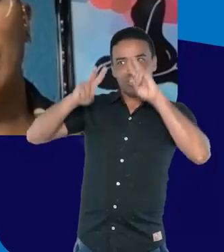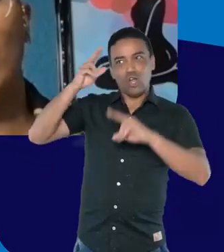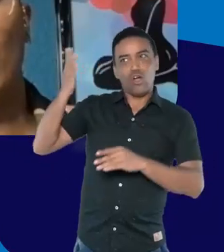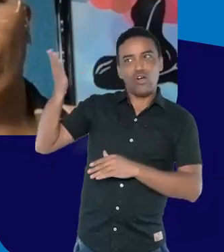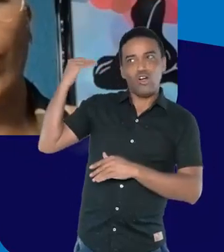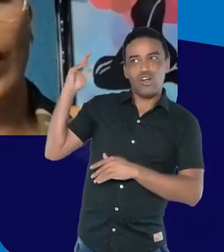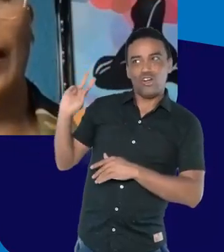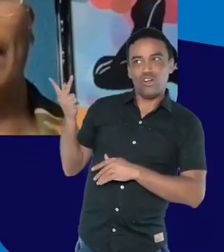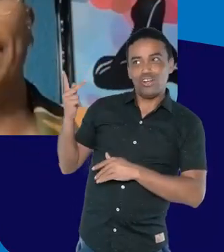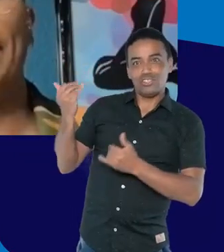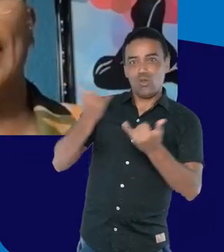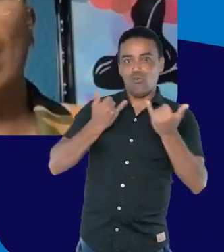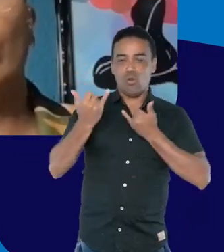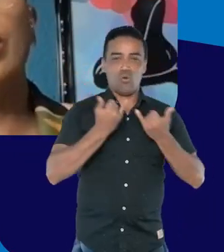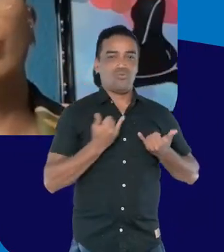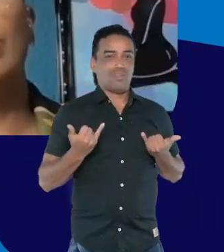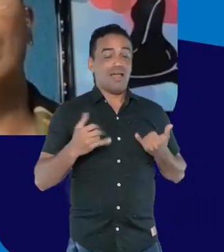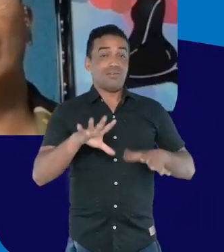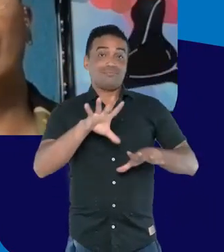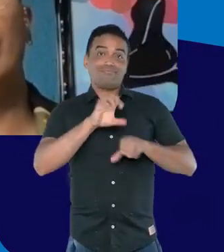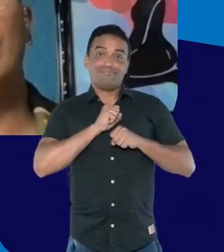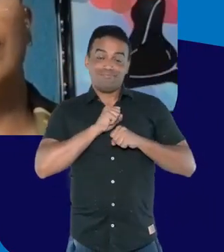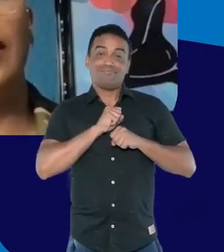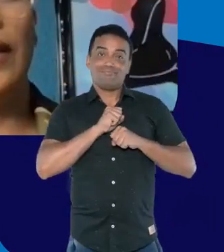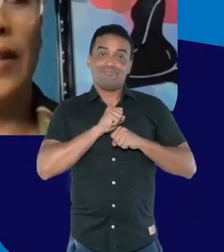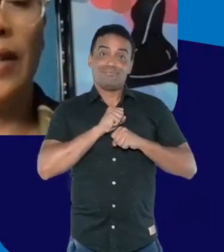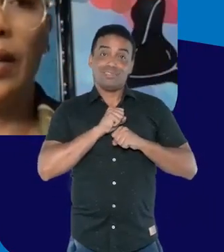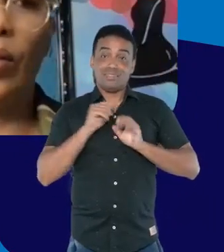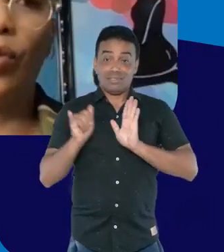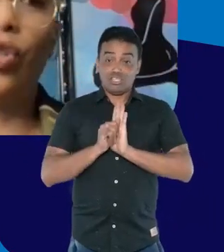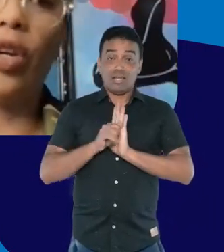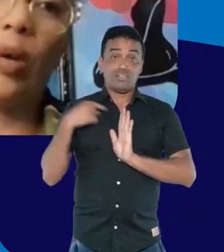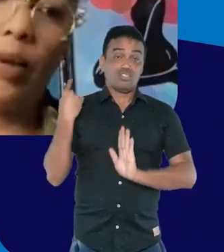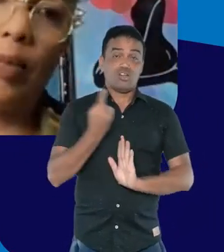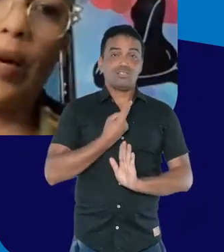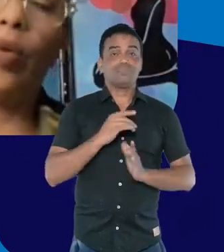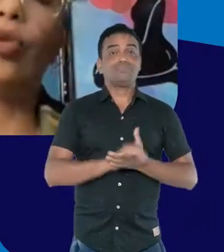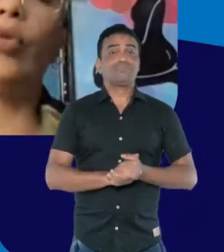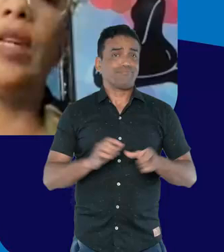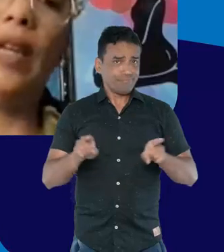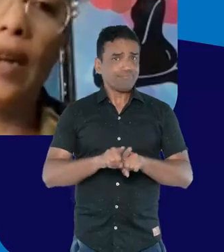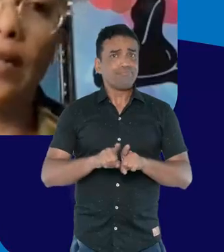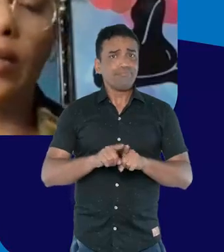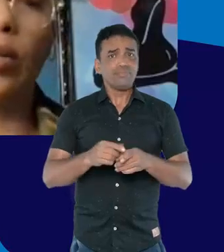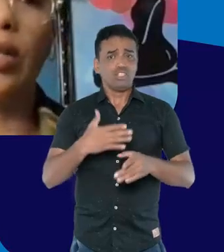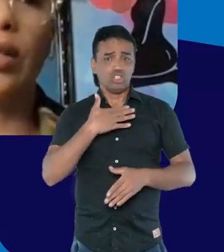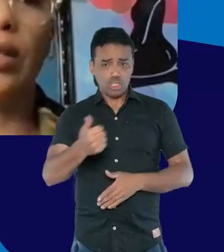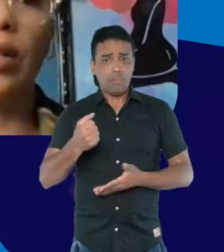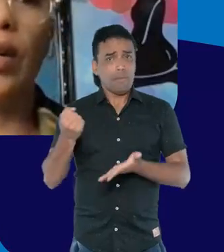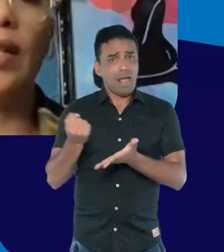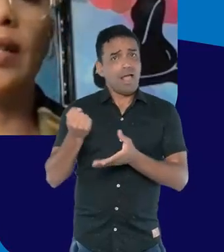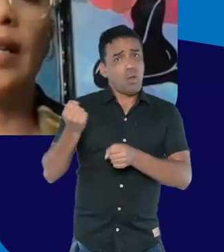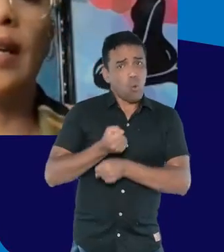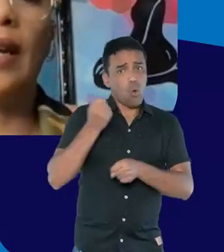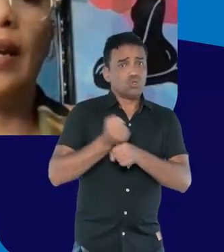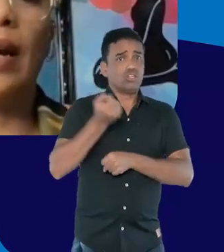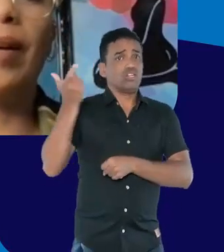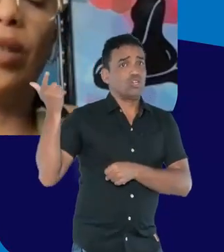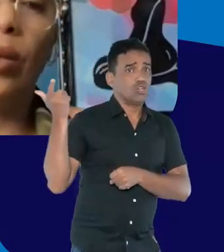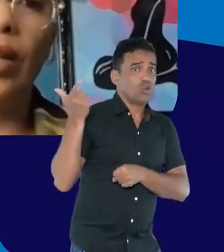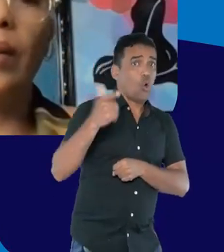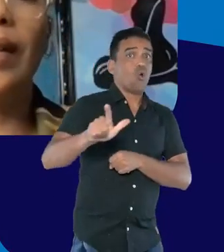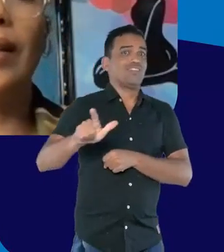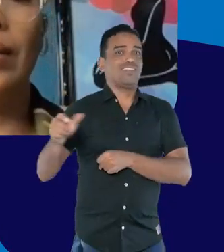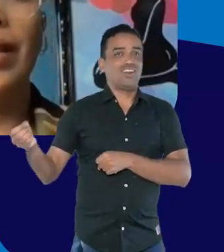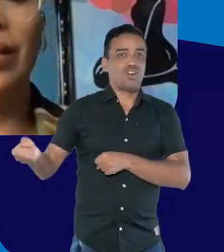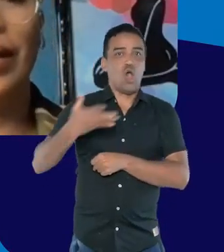que nos compõem, ao mesmo tempo, e que nos chama para construir essas outras histórias a